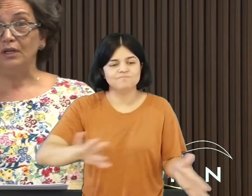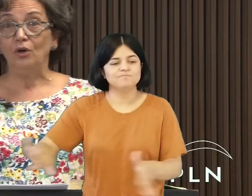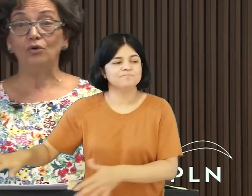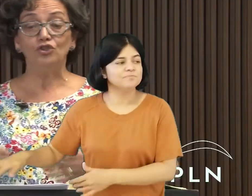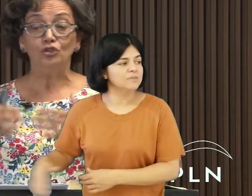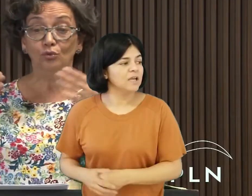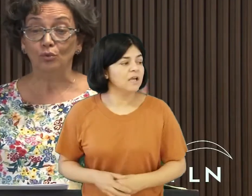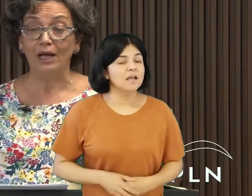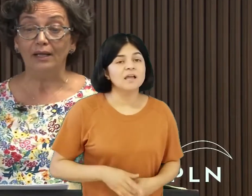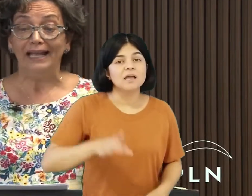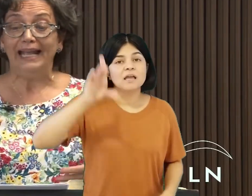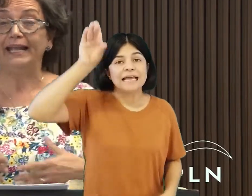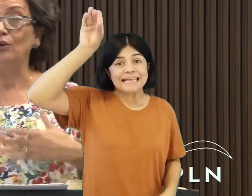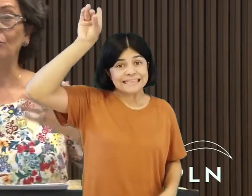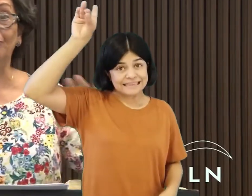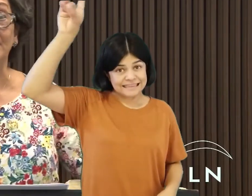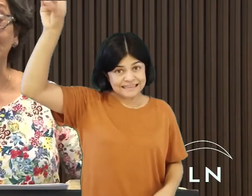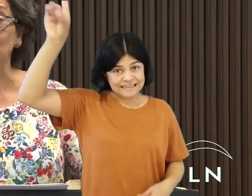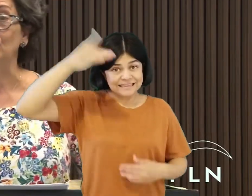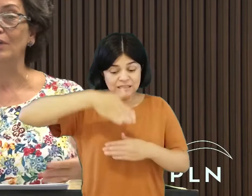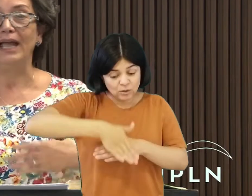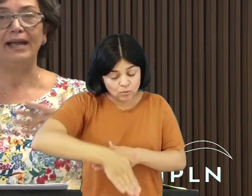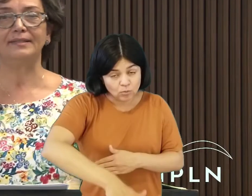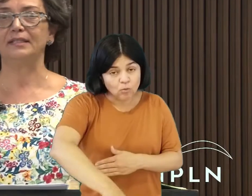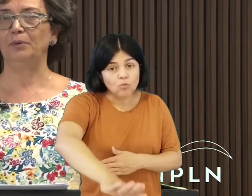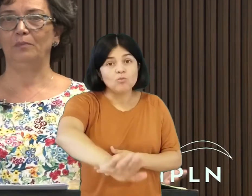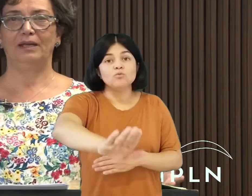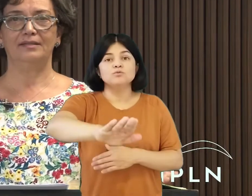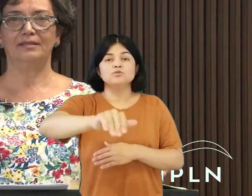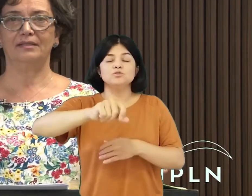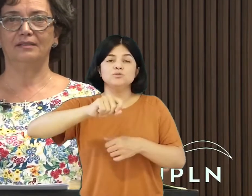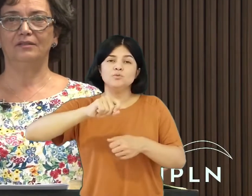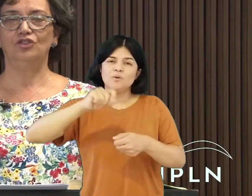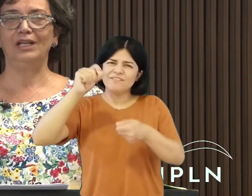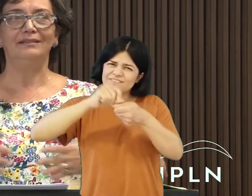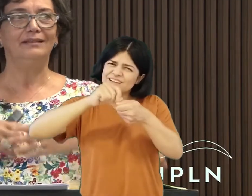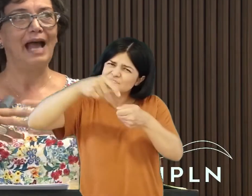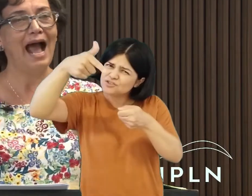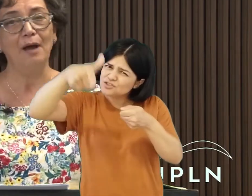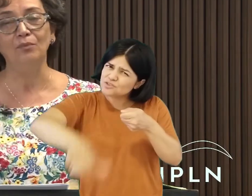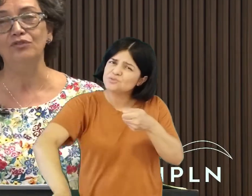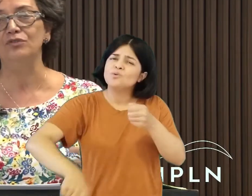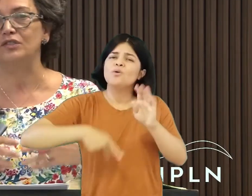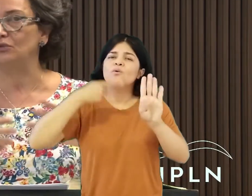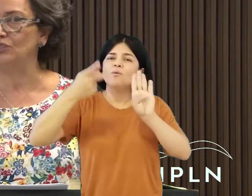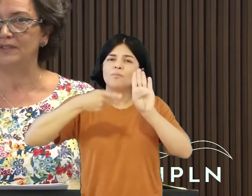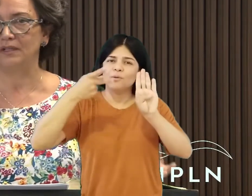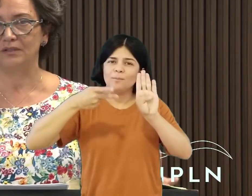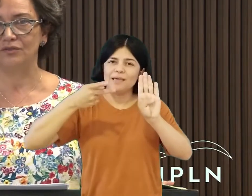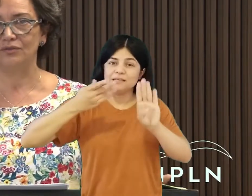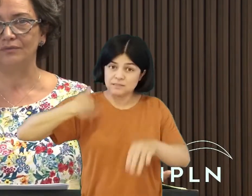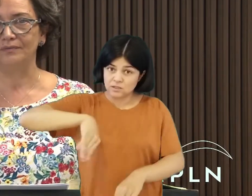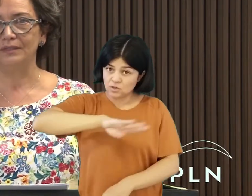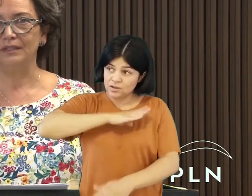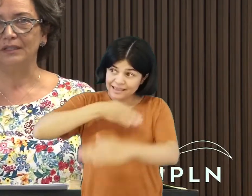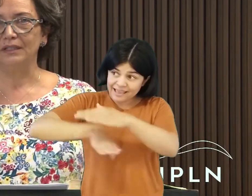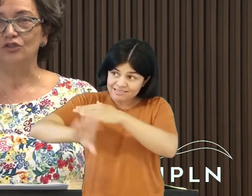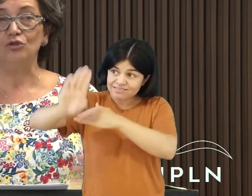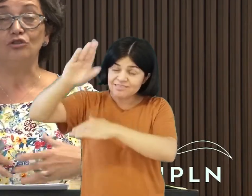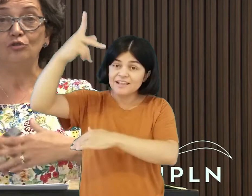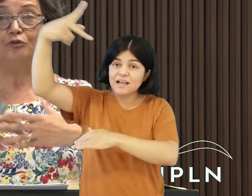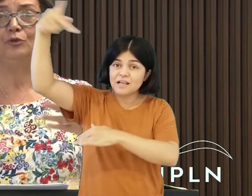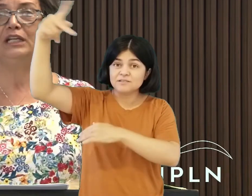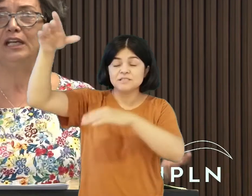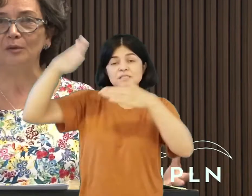Deus continua renovando essa promessa de entrarmos no seu descanso,